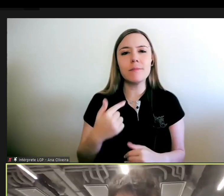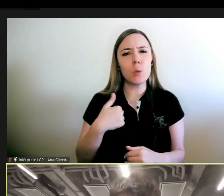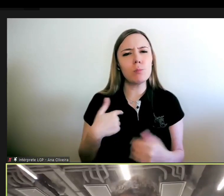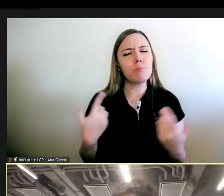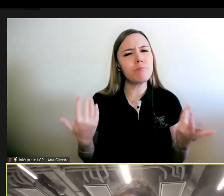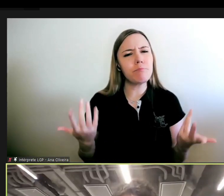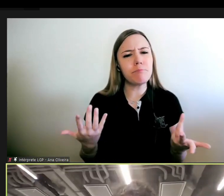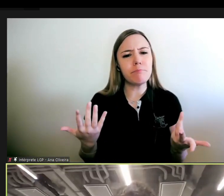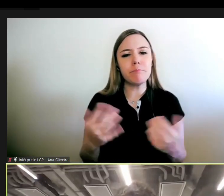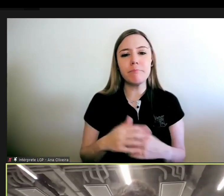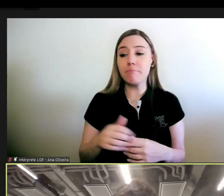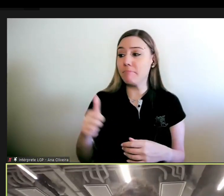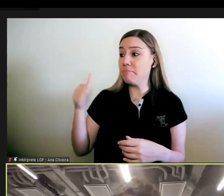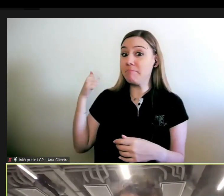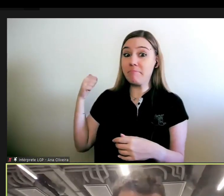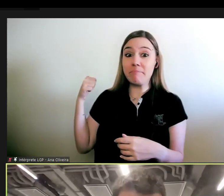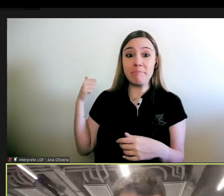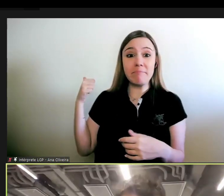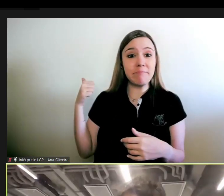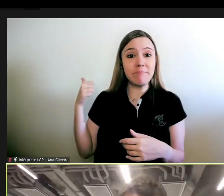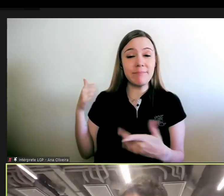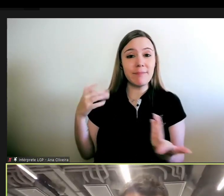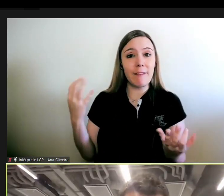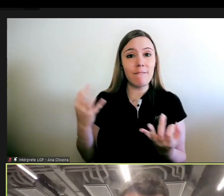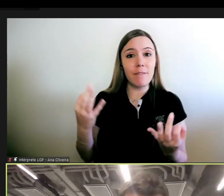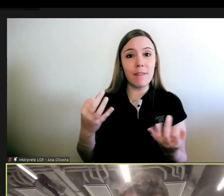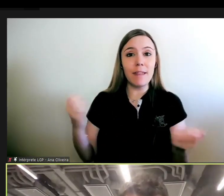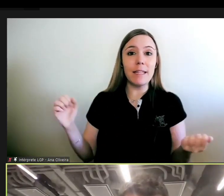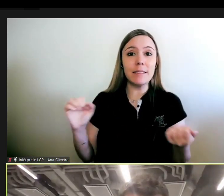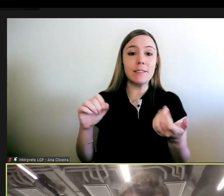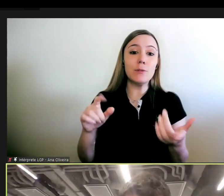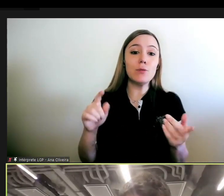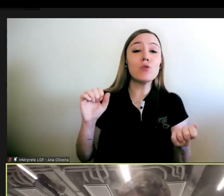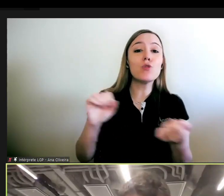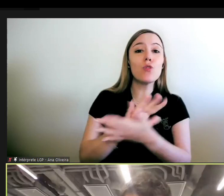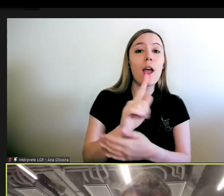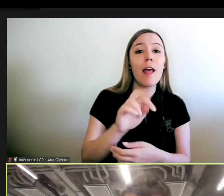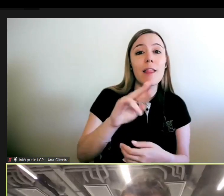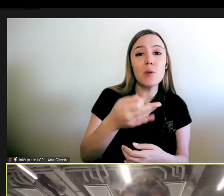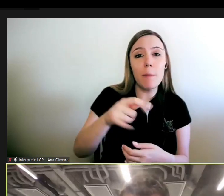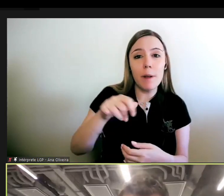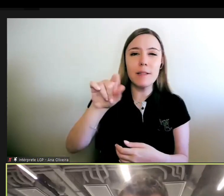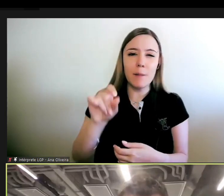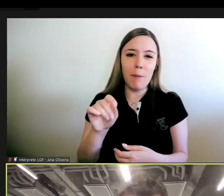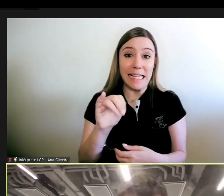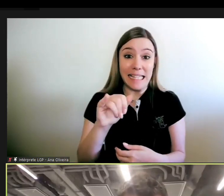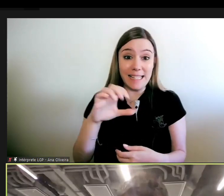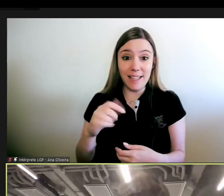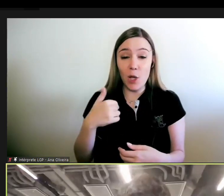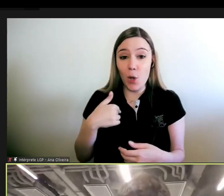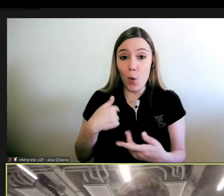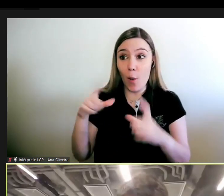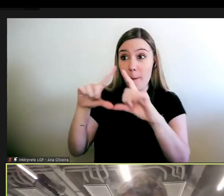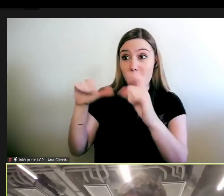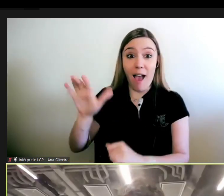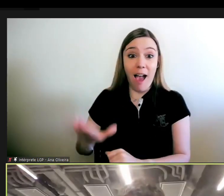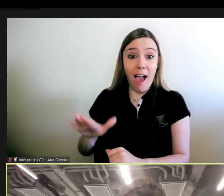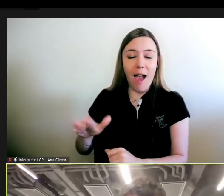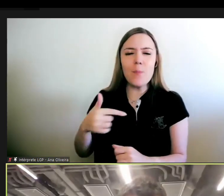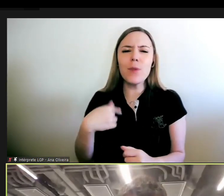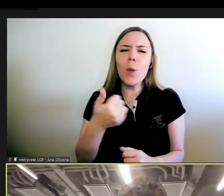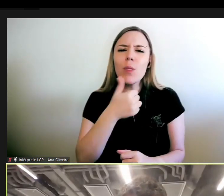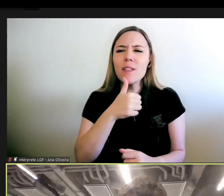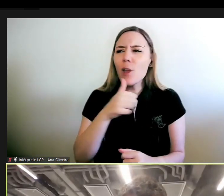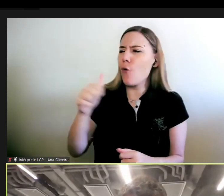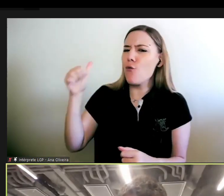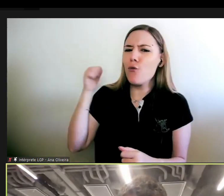tenho atrás de mim a redação do Expresso e da SIC, estou em plena empresa, decidi deixar este